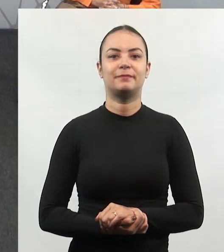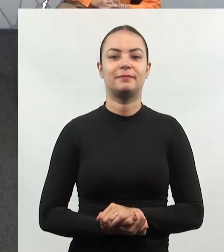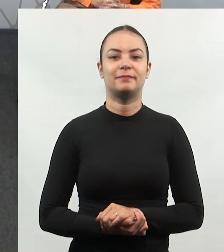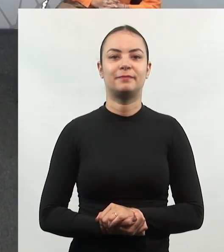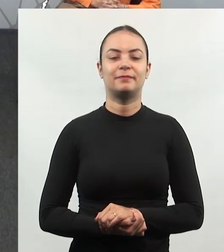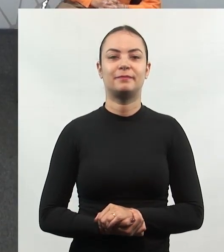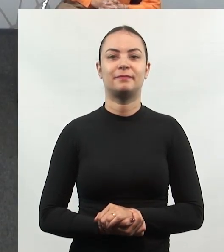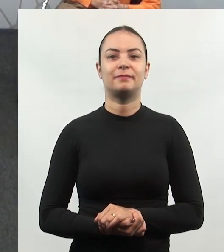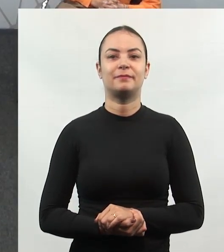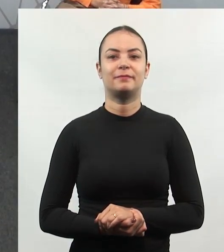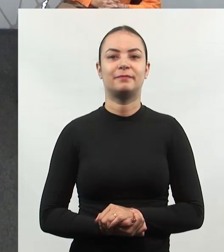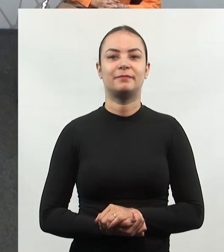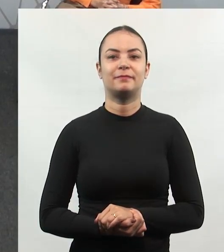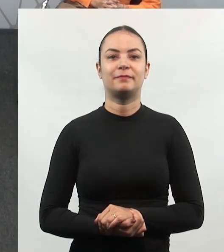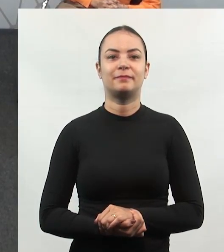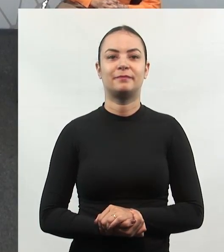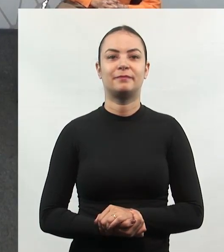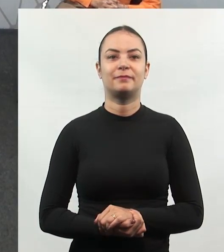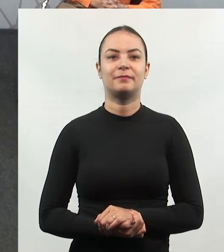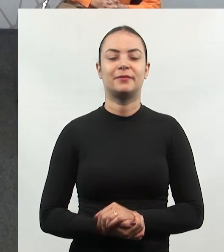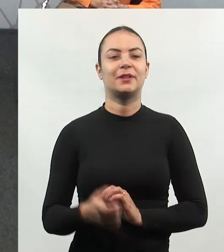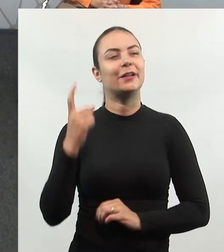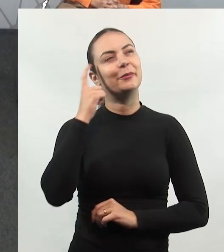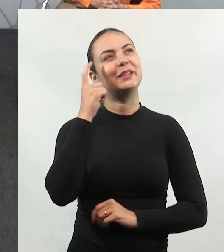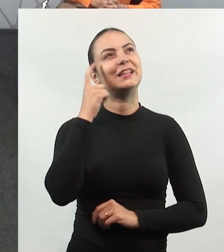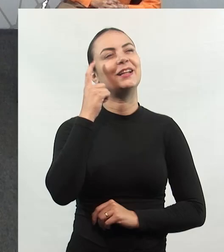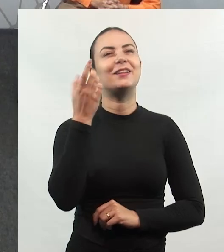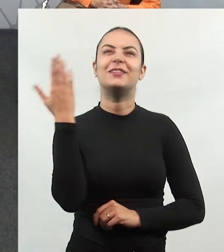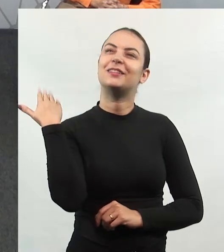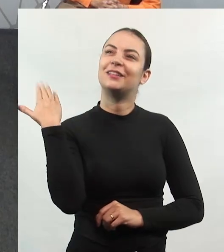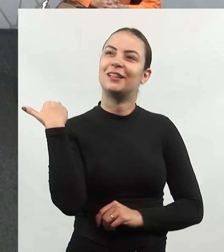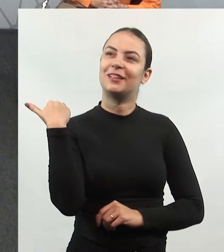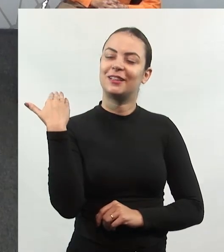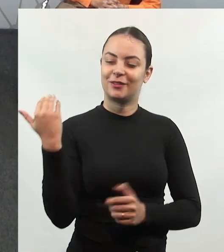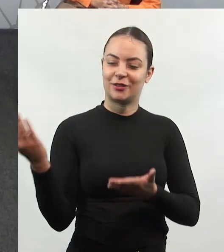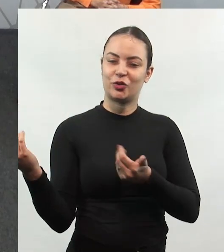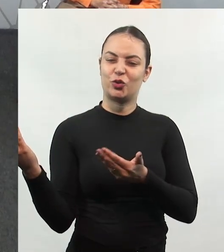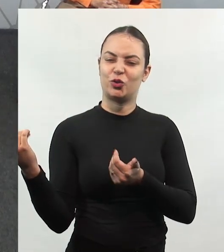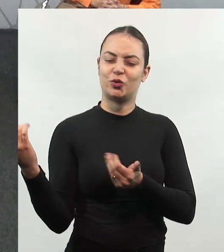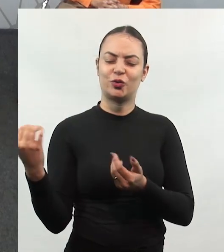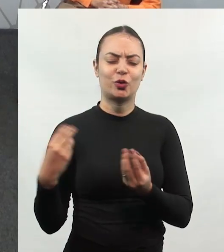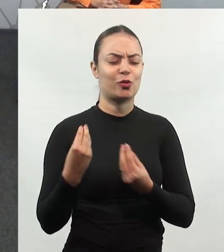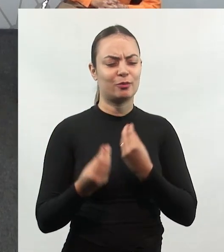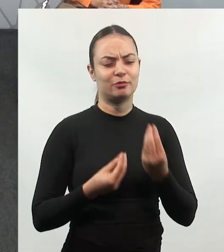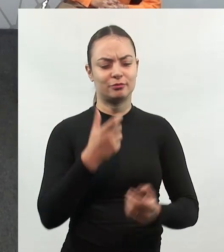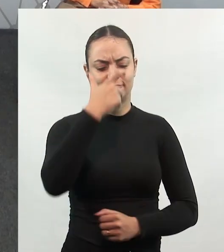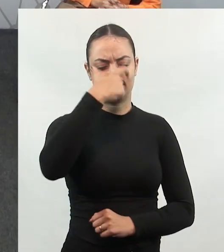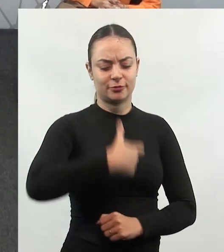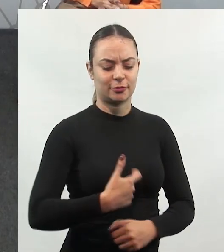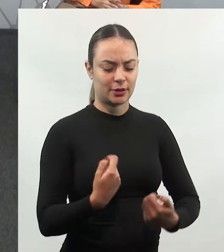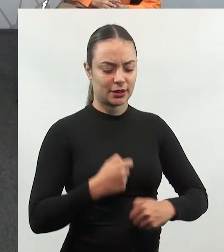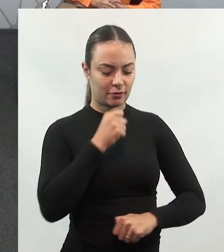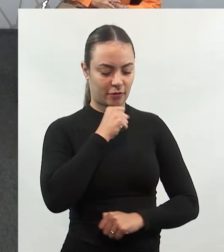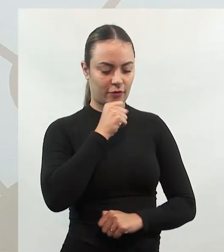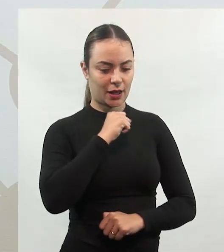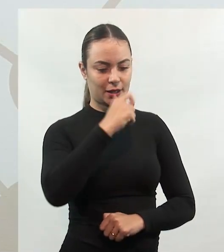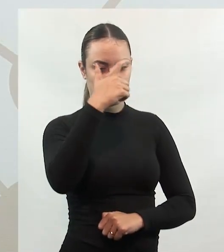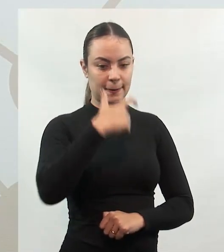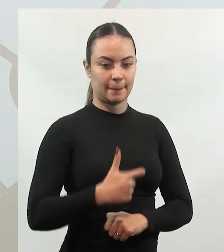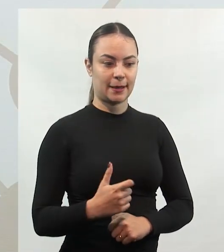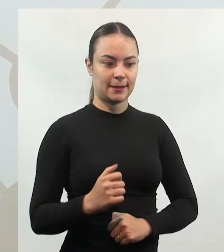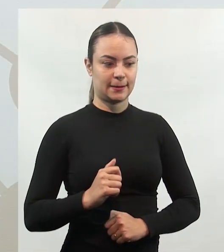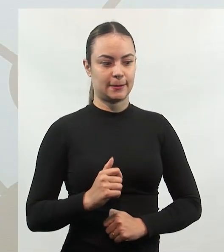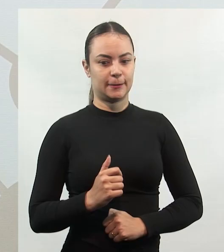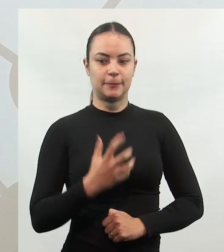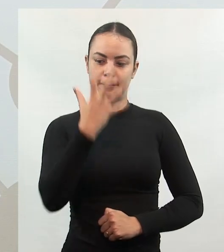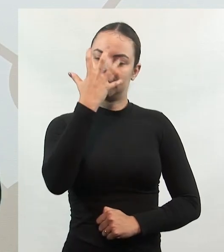né, resgatar essa formação que era muito boa e ajudava a gente, instrumentalizava a gente, não só para fazer